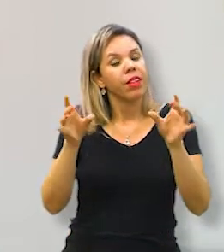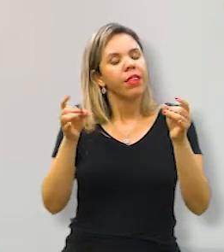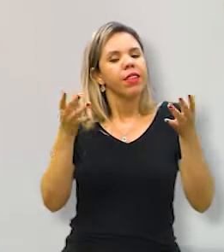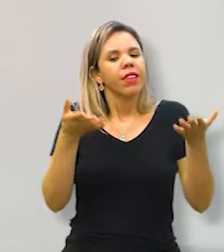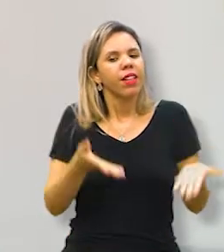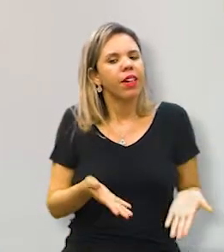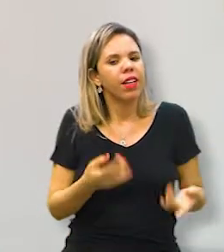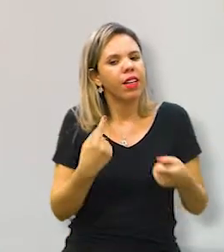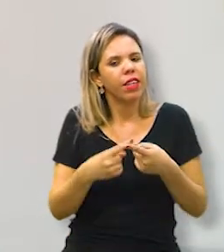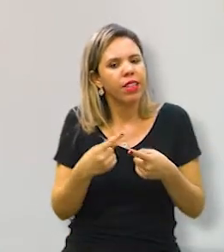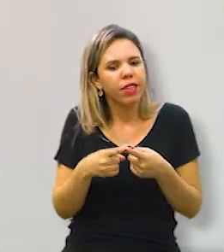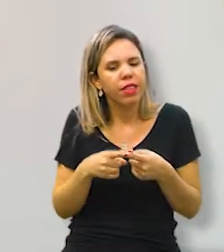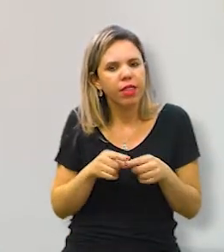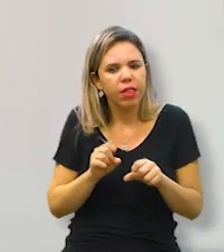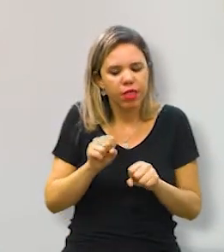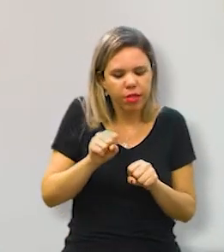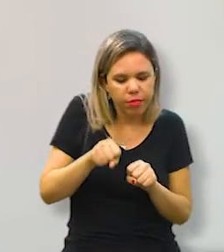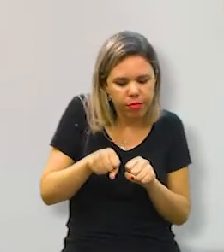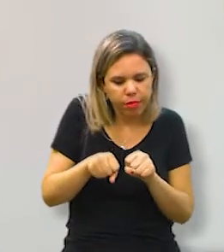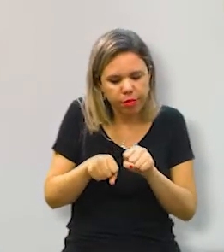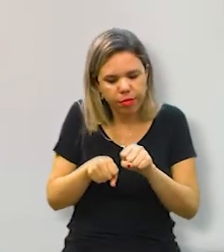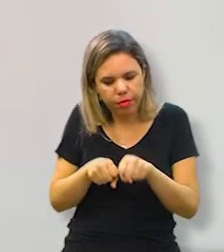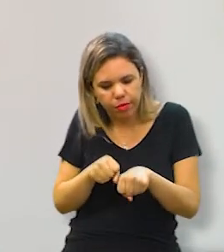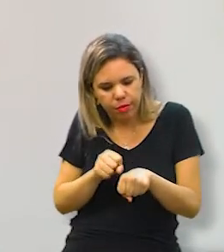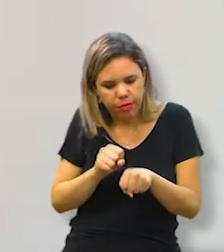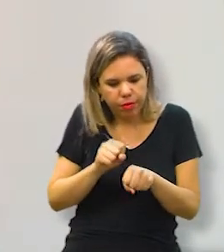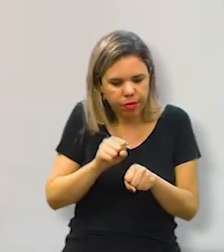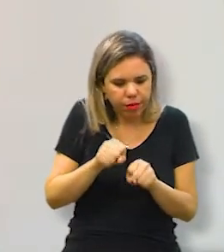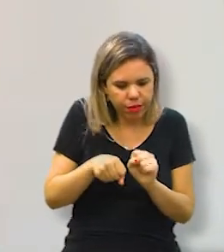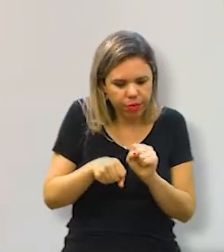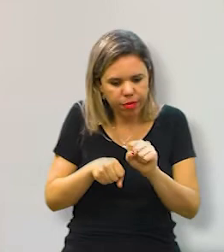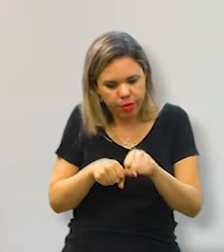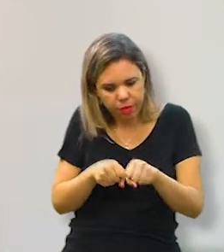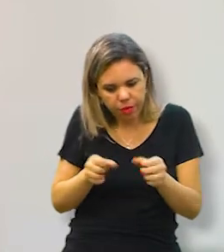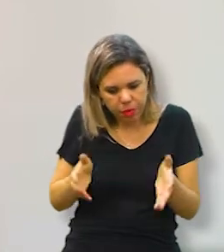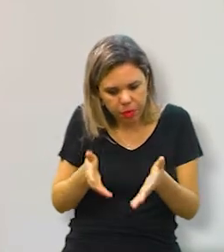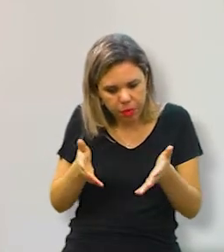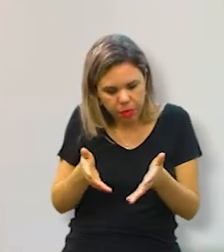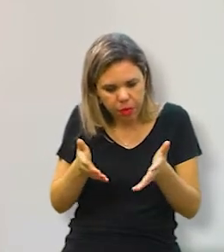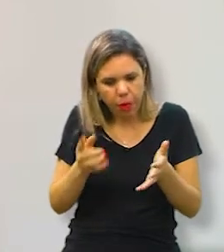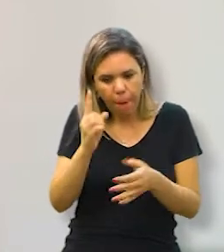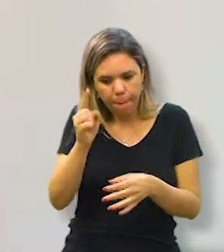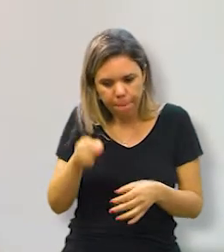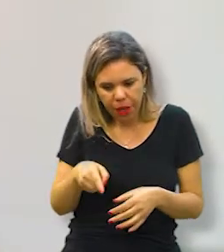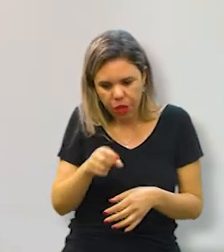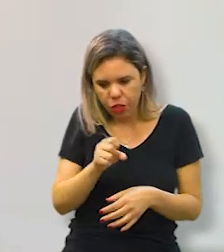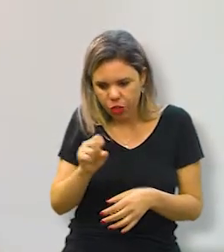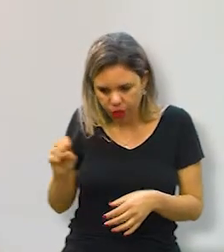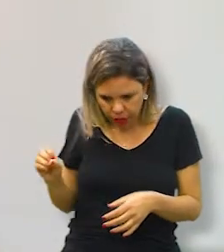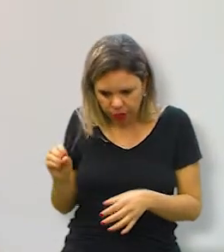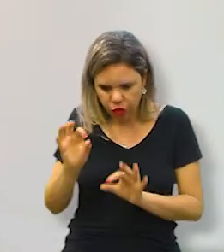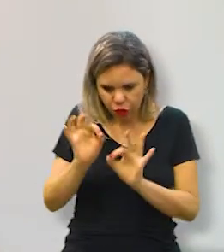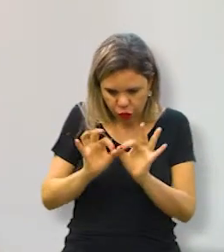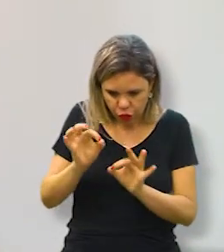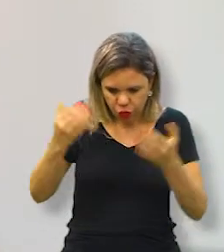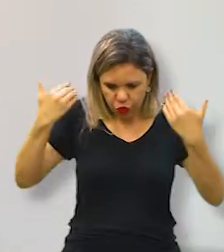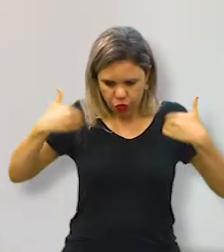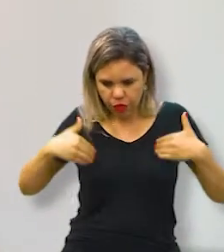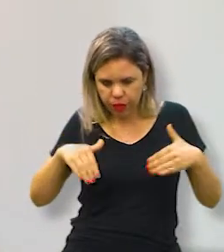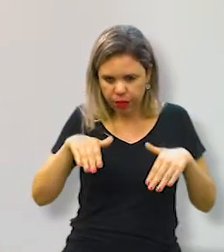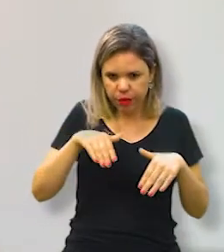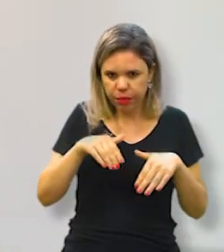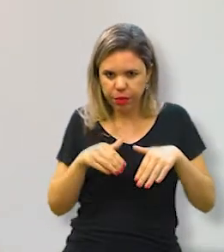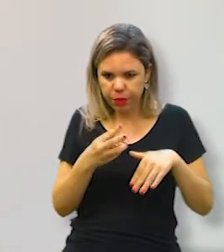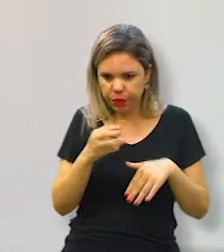Porque é o passo tridimensional dele que promove 1.800 a 2.200 ajustes tônicos em 30